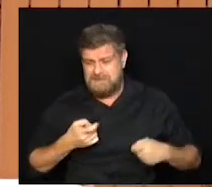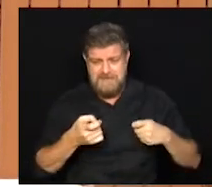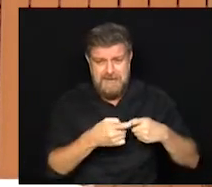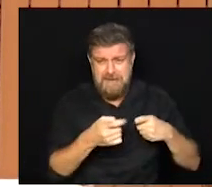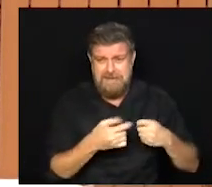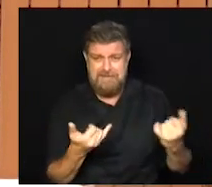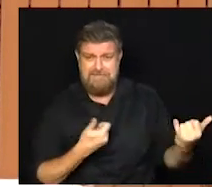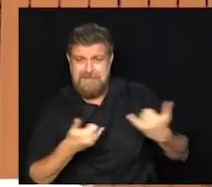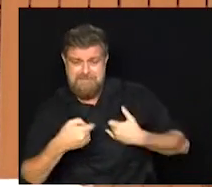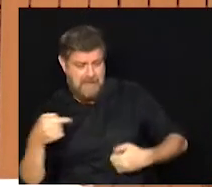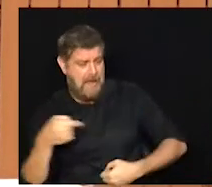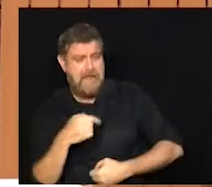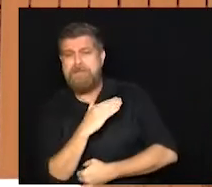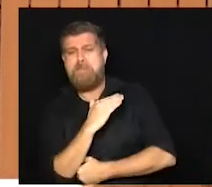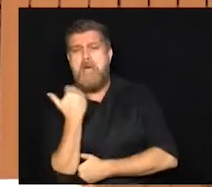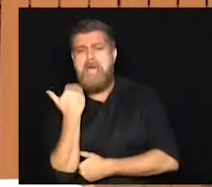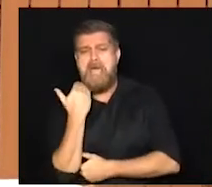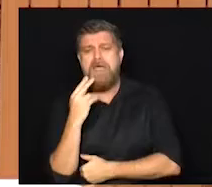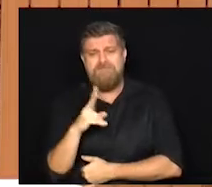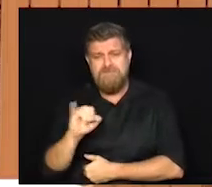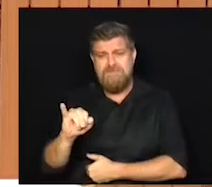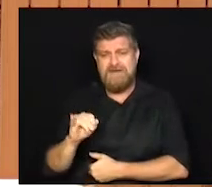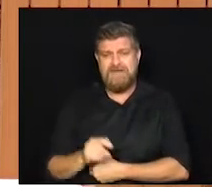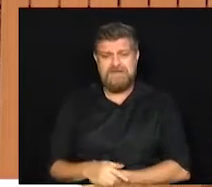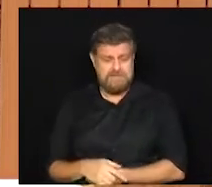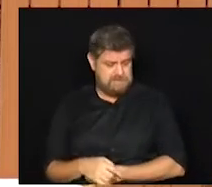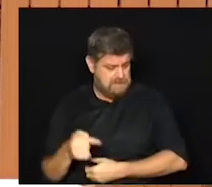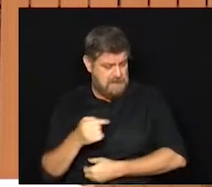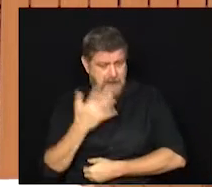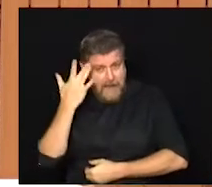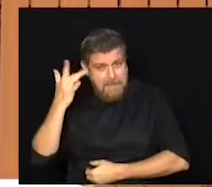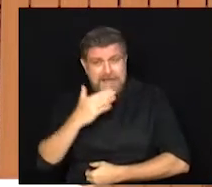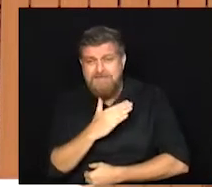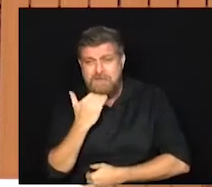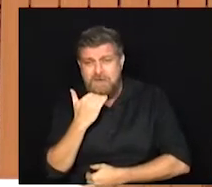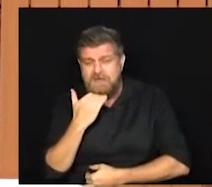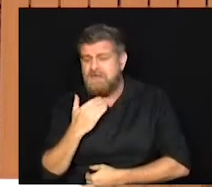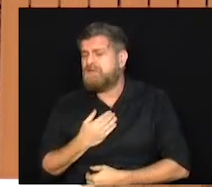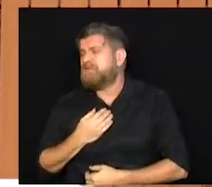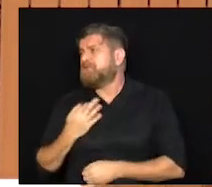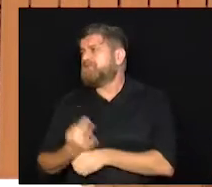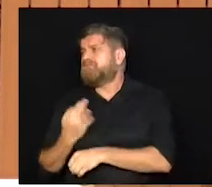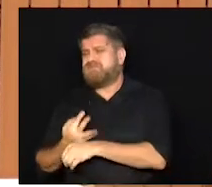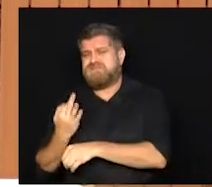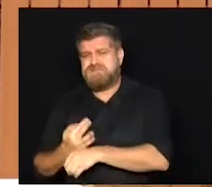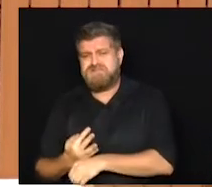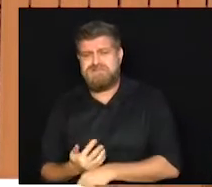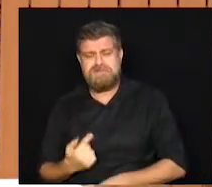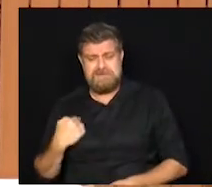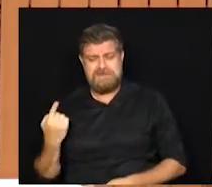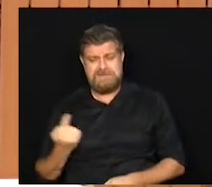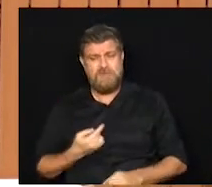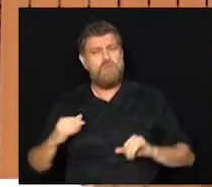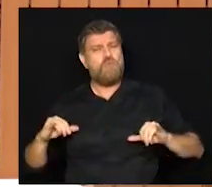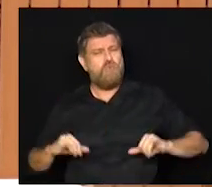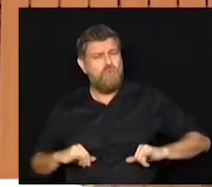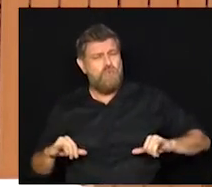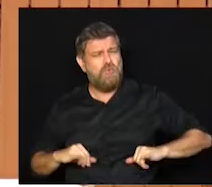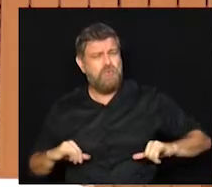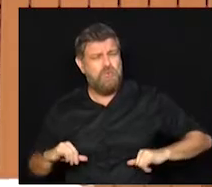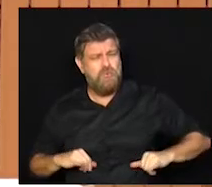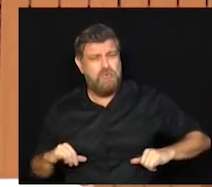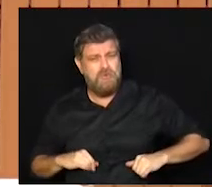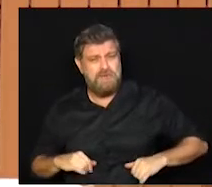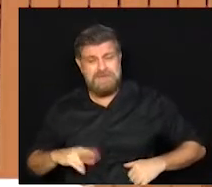falaram assim, amanhã ela vai morrer, não passa de manhã, e a luta, nós estamos em cima. Então, são